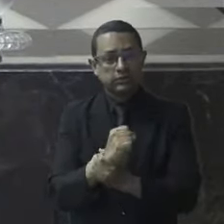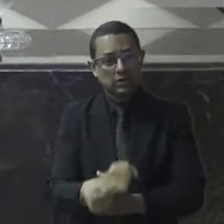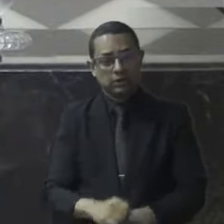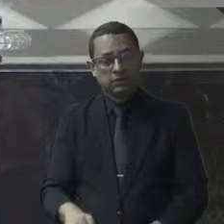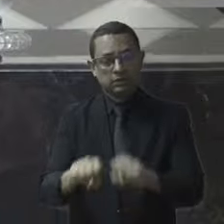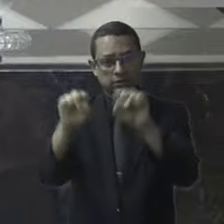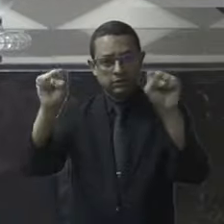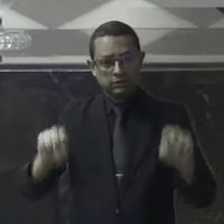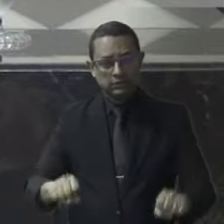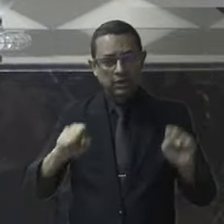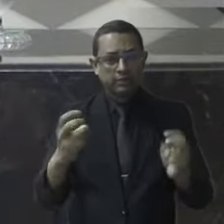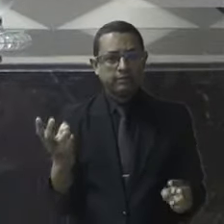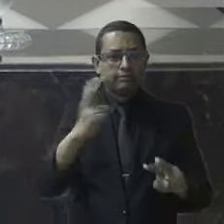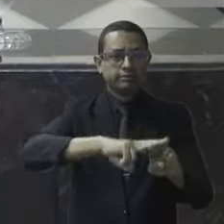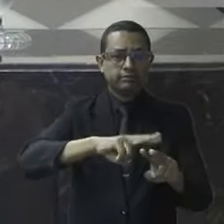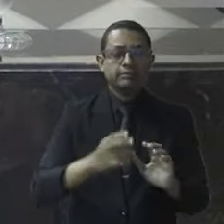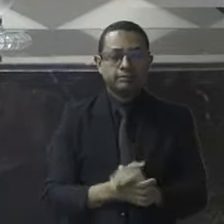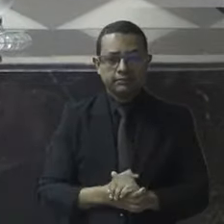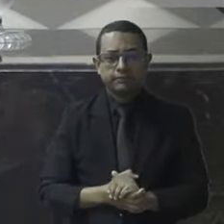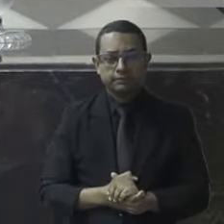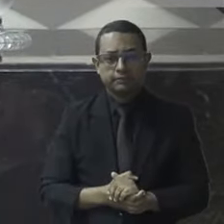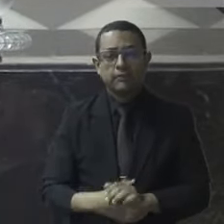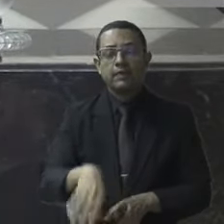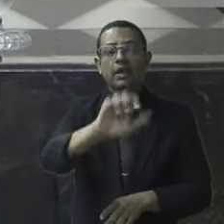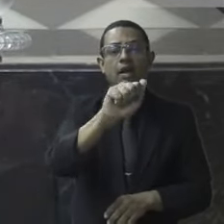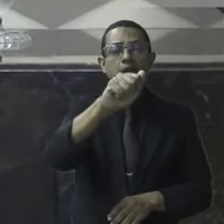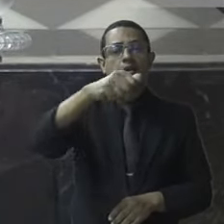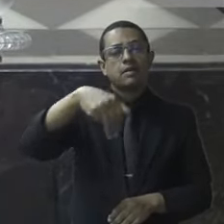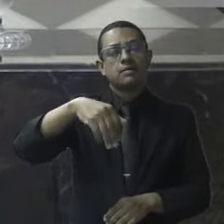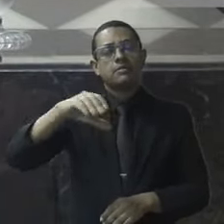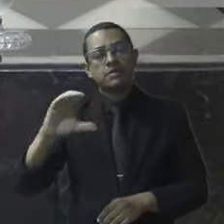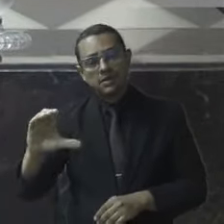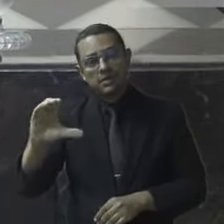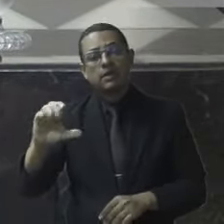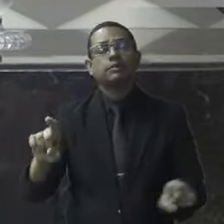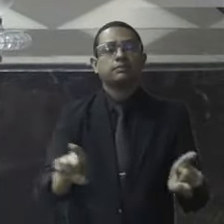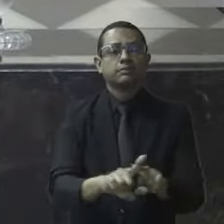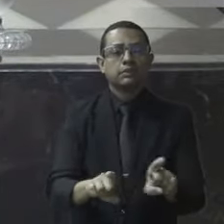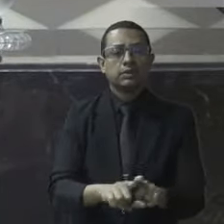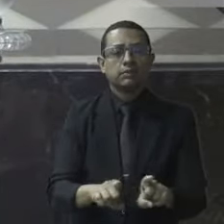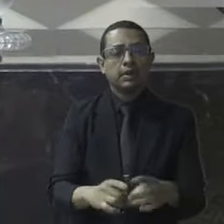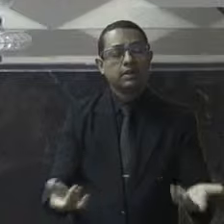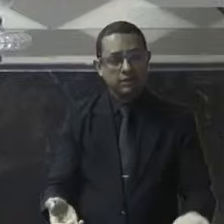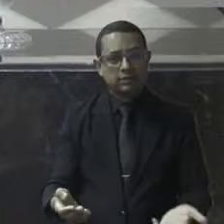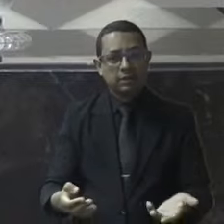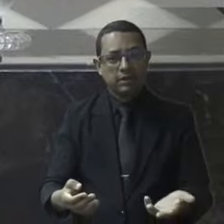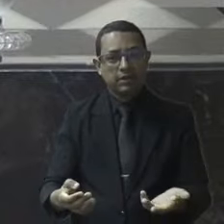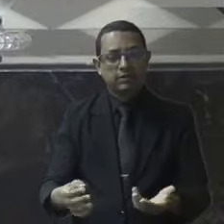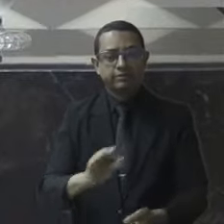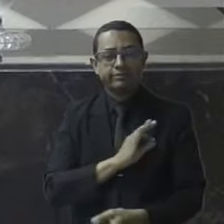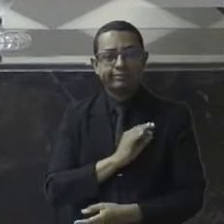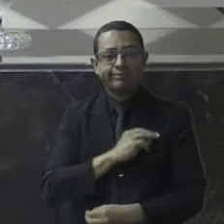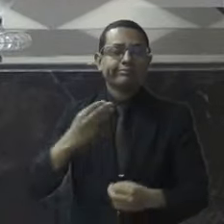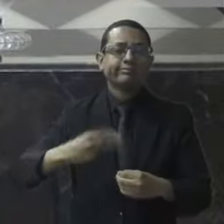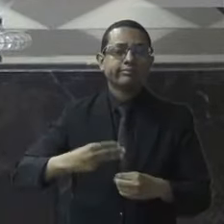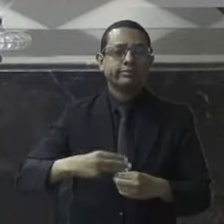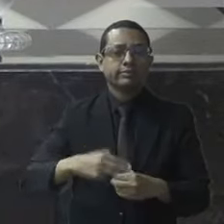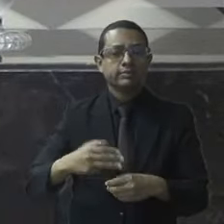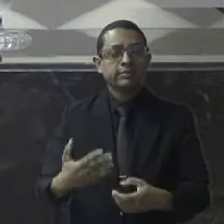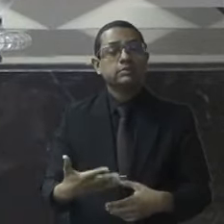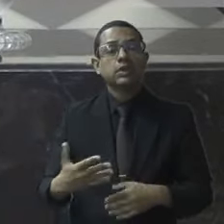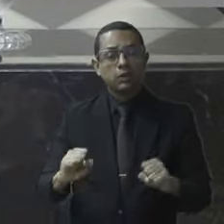Penitenciário, Autarquia Municipal de Trânsito e Guarda Municipal. O empenho de